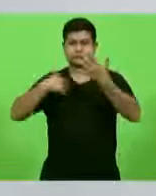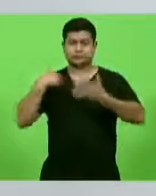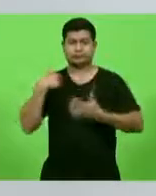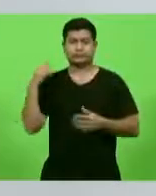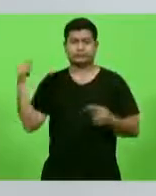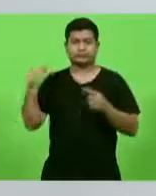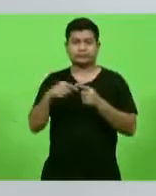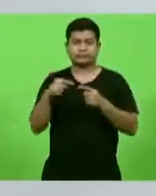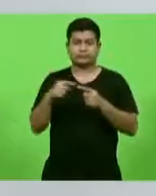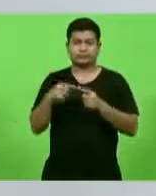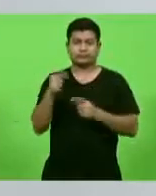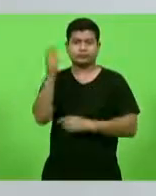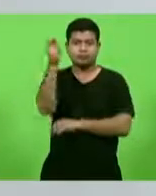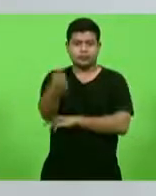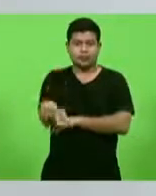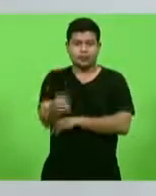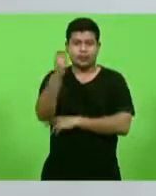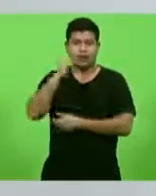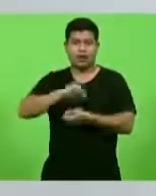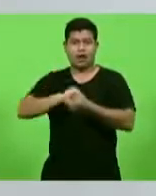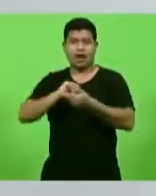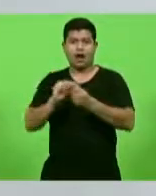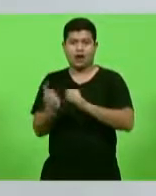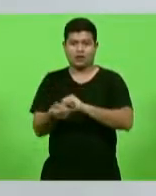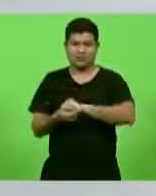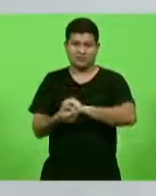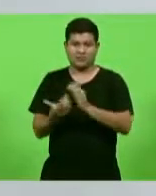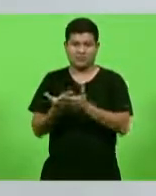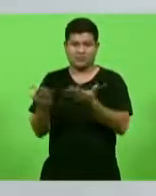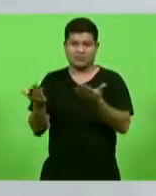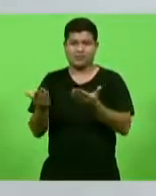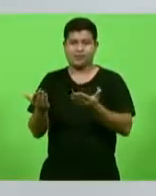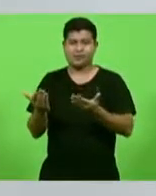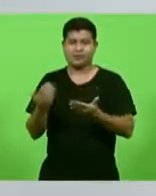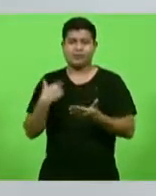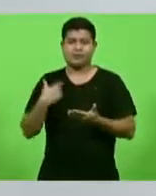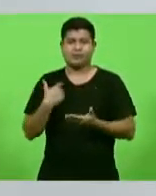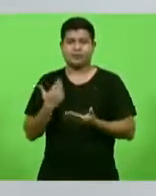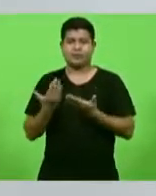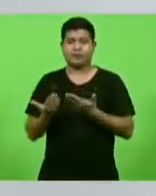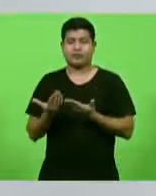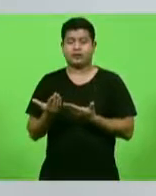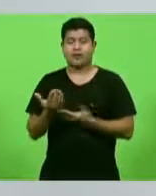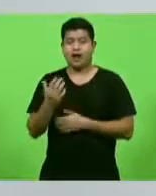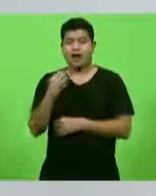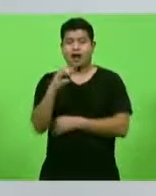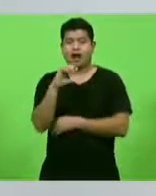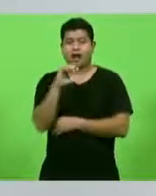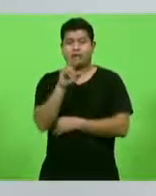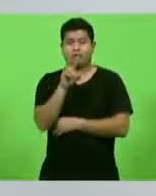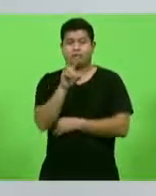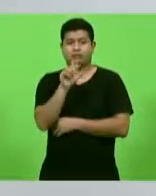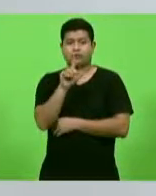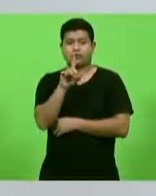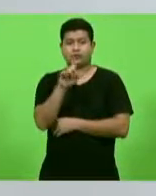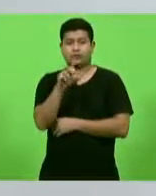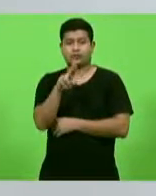Catarina, ouvi o Tiago da Barra da Lagoa e o Valmir, o Valdenir, aliás, aqui de